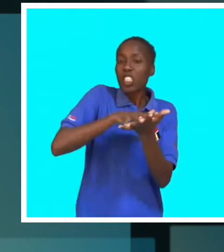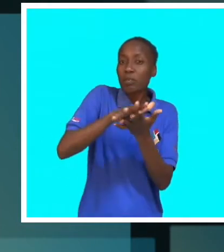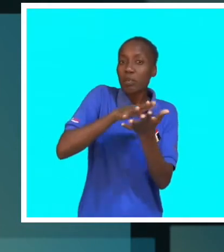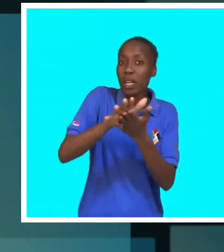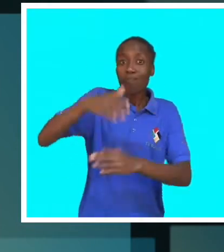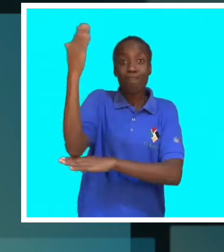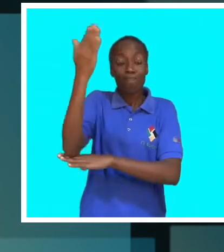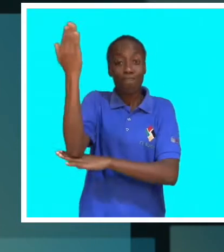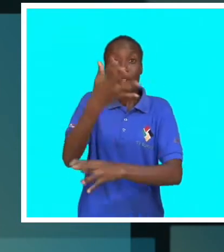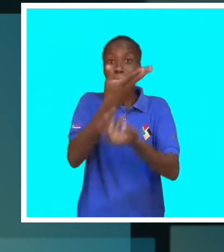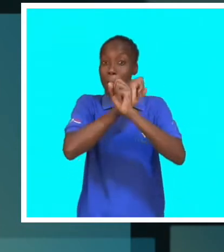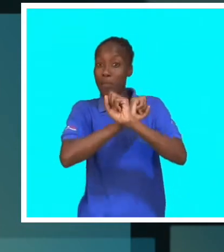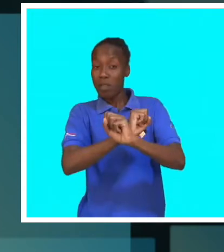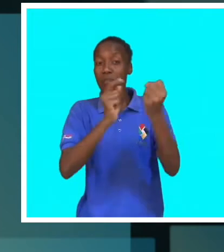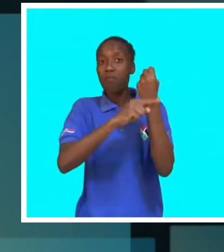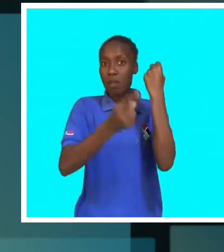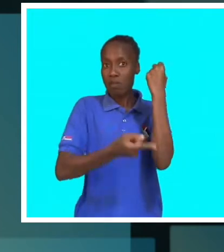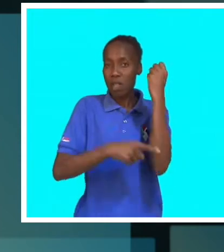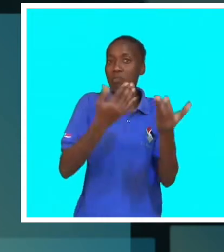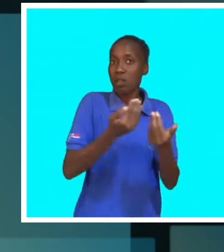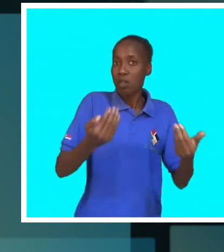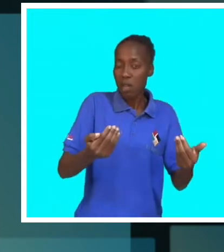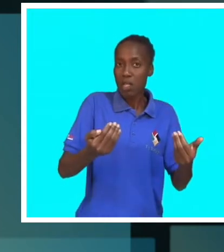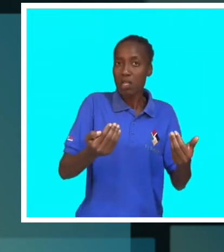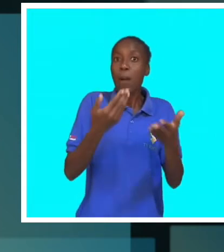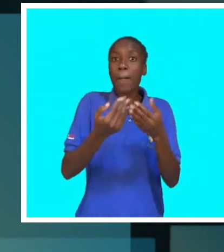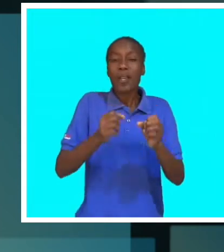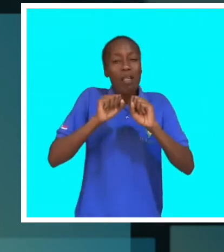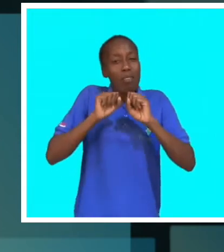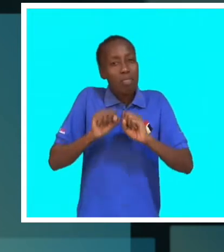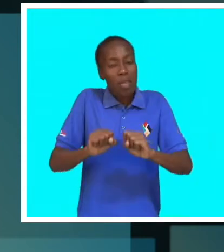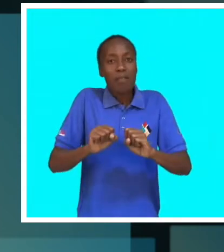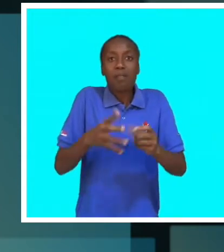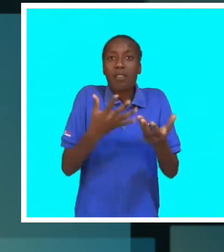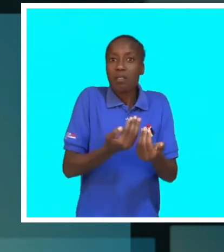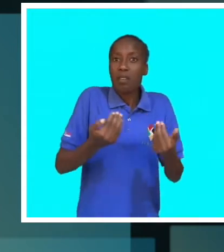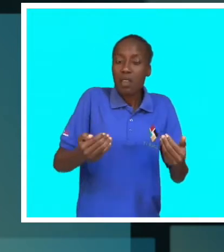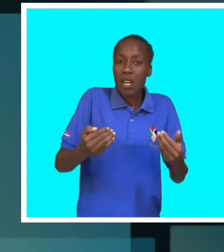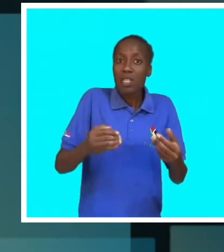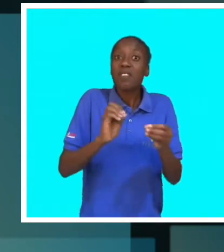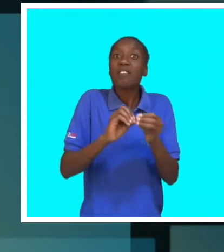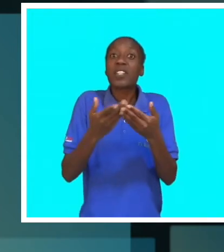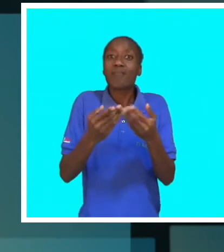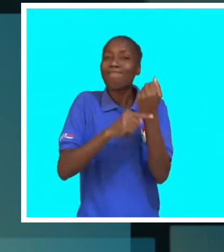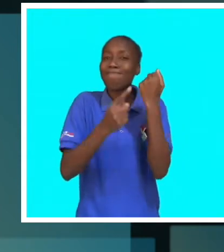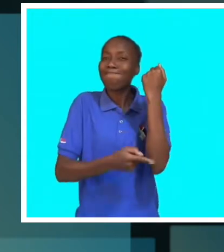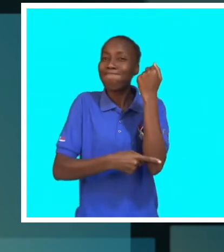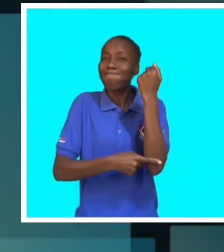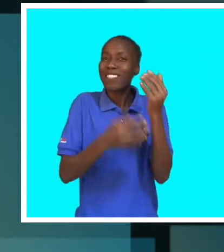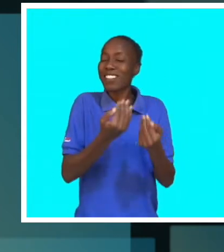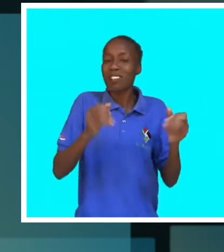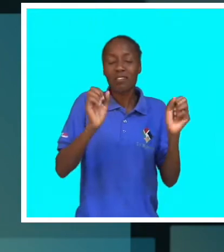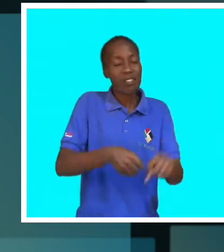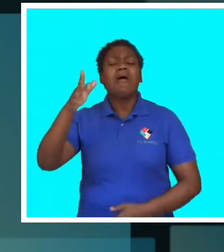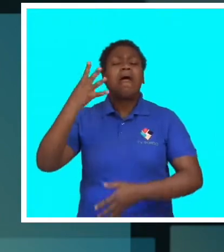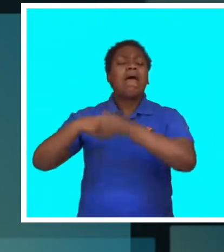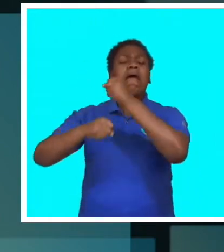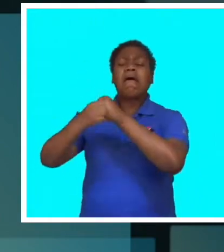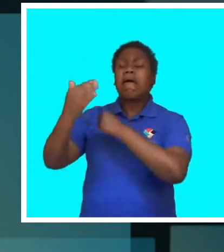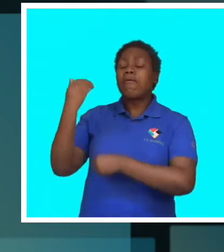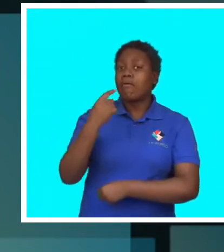prevenção da gravidez precoce, por forma a garantir que as crianças não engravidem mais cedo.